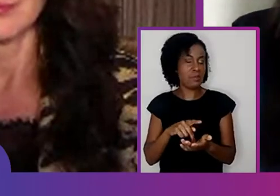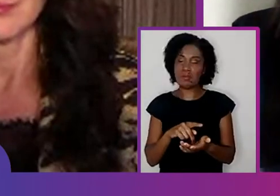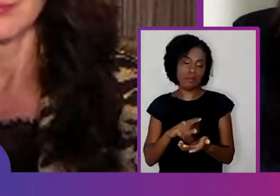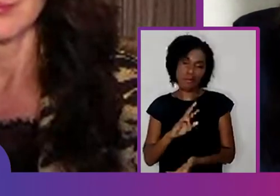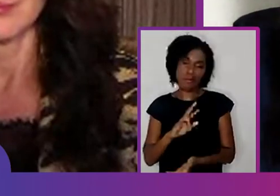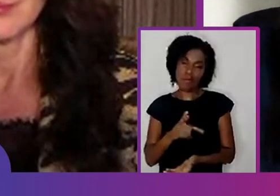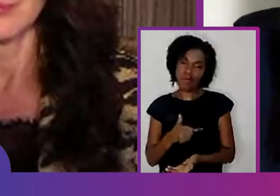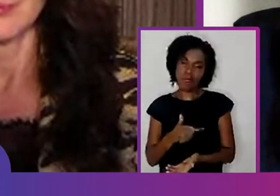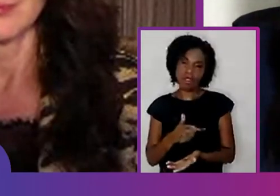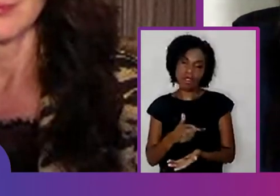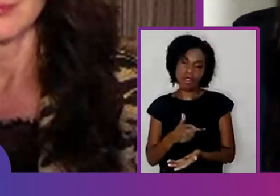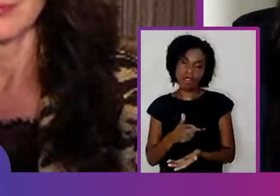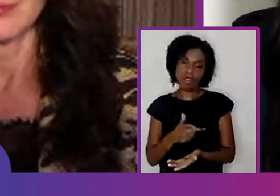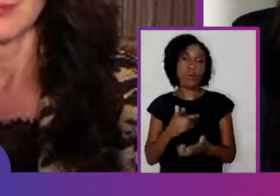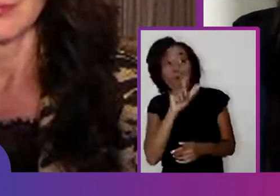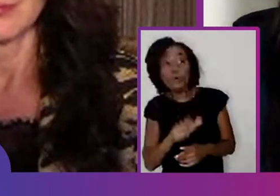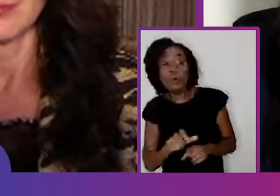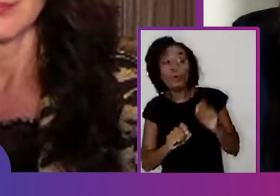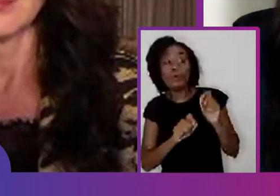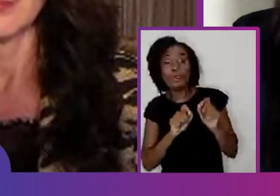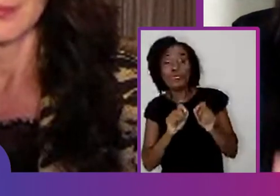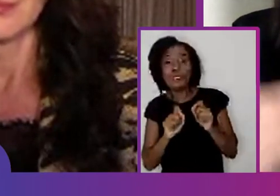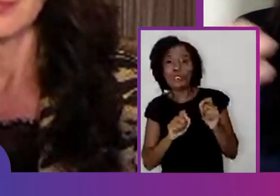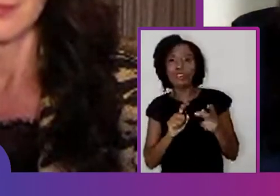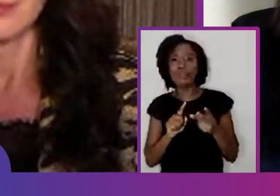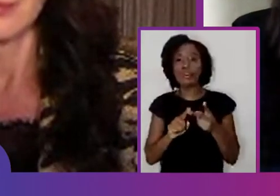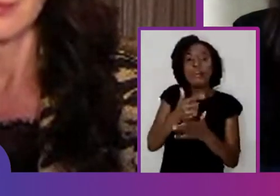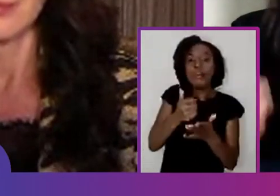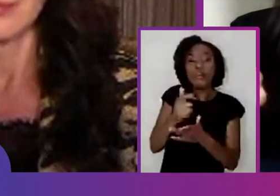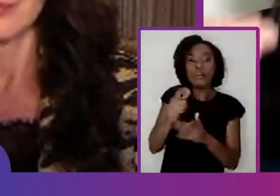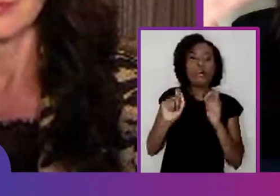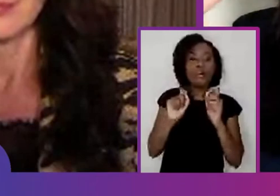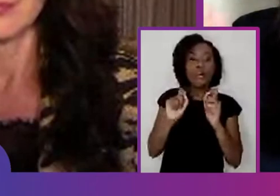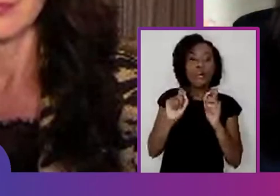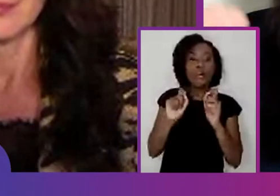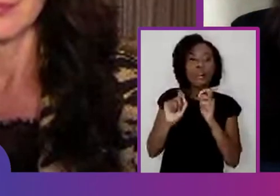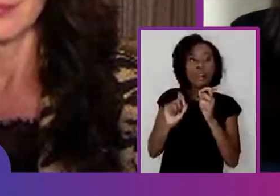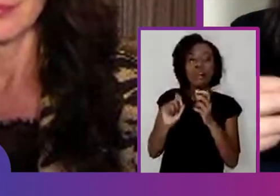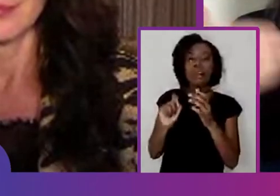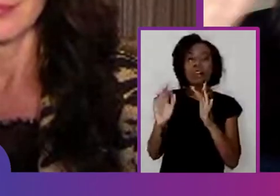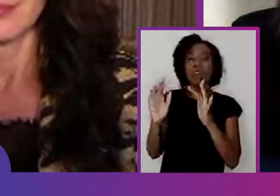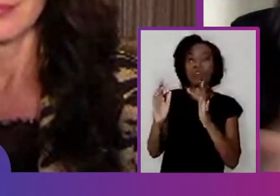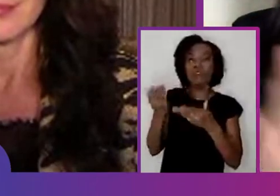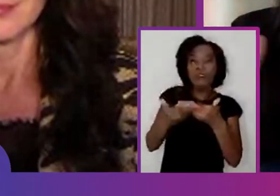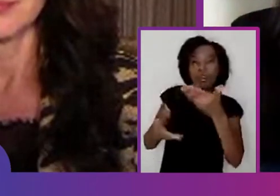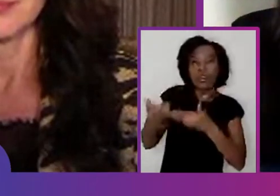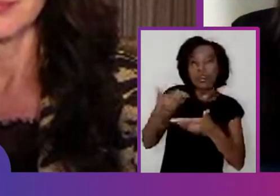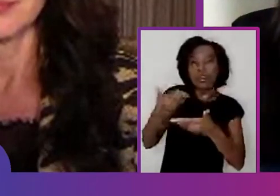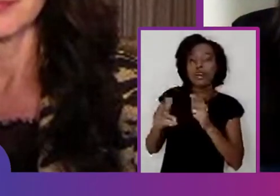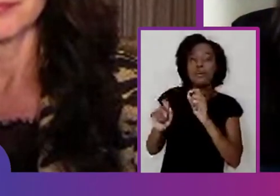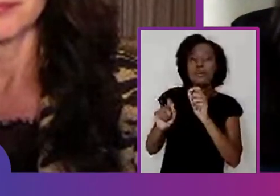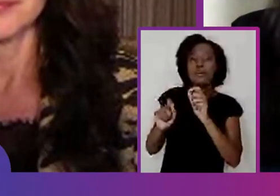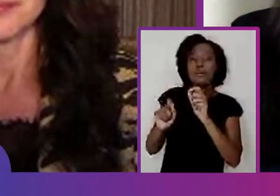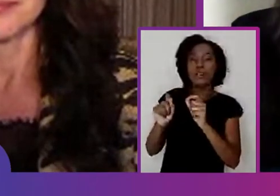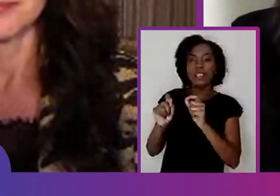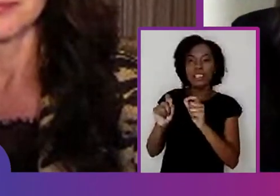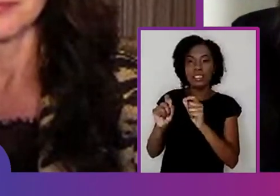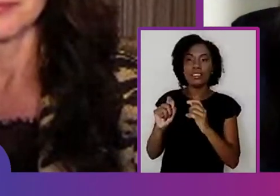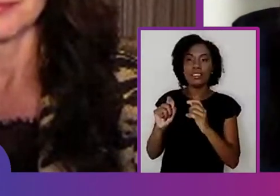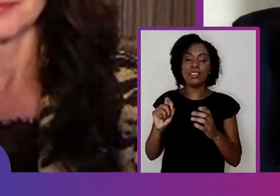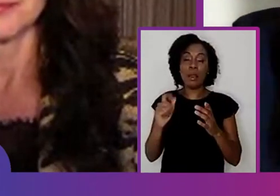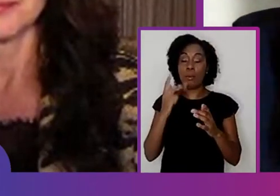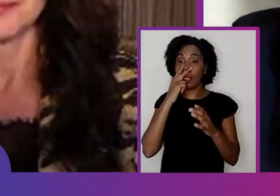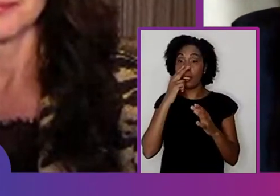os padrões de relacionamentos foram atualizados para este patamar da perfeição da rede social.